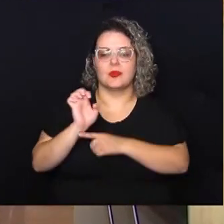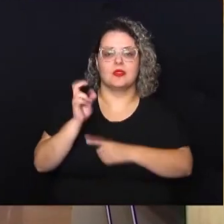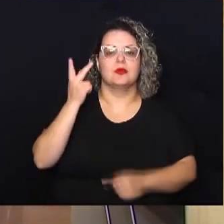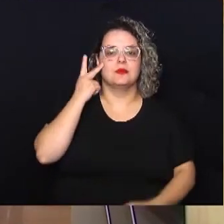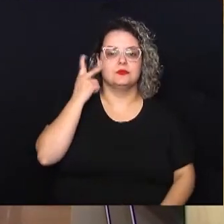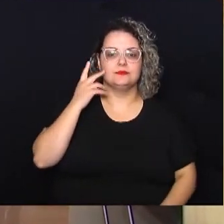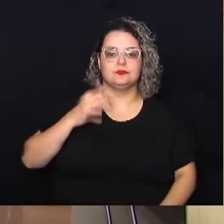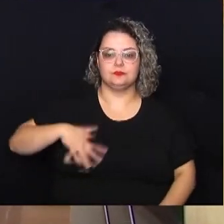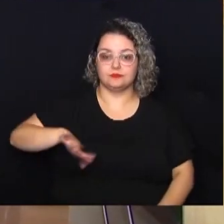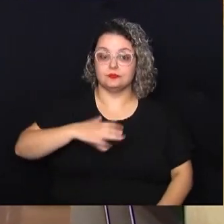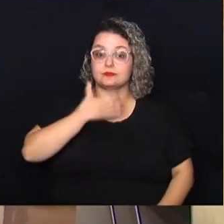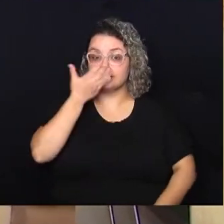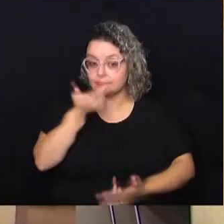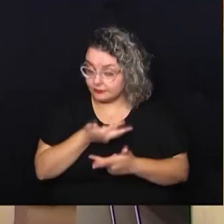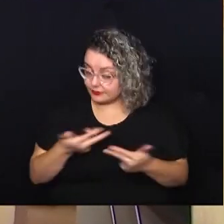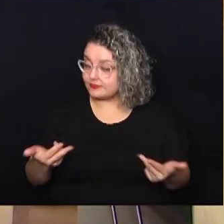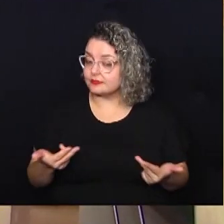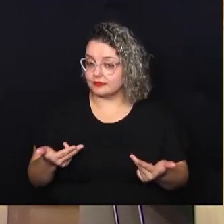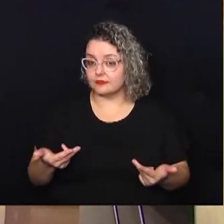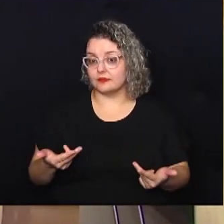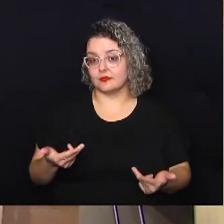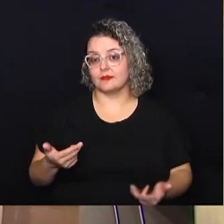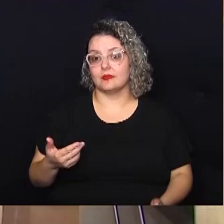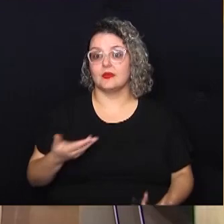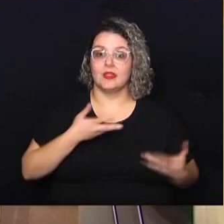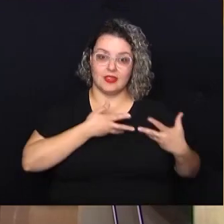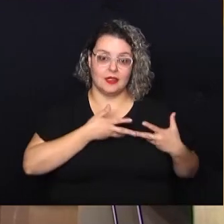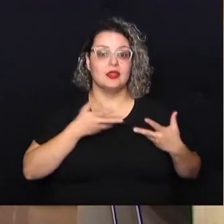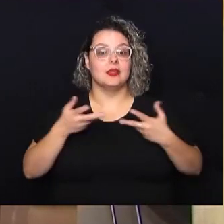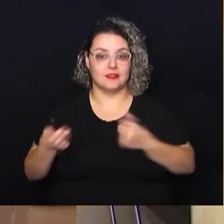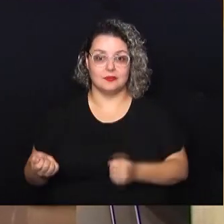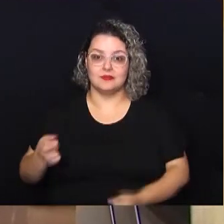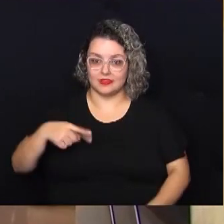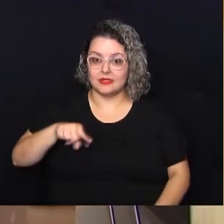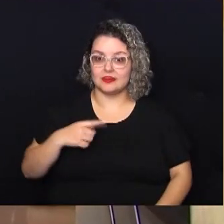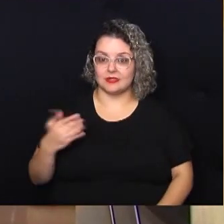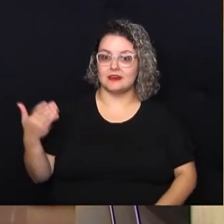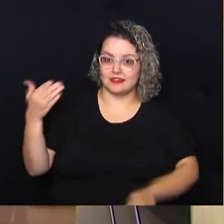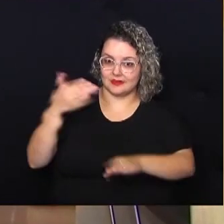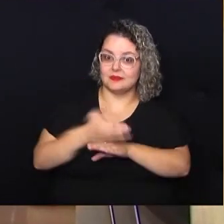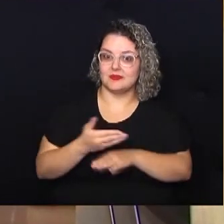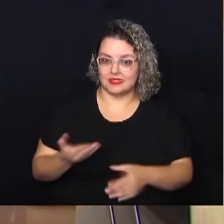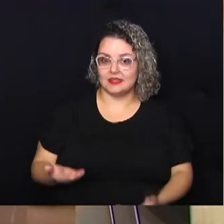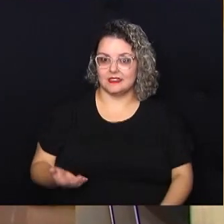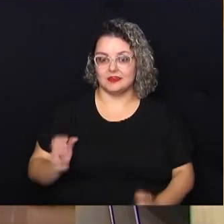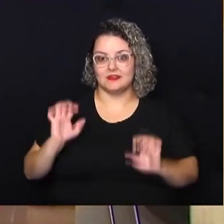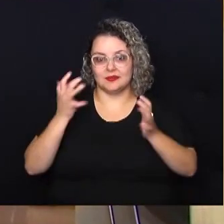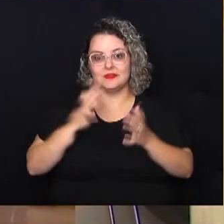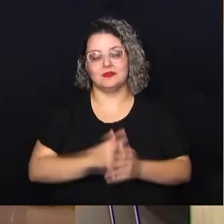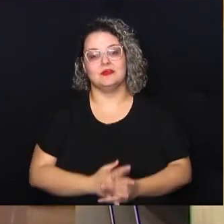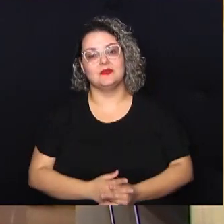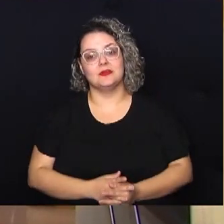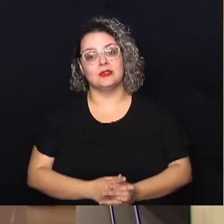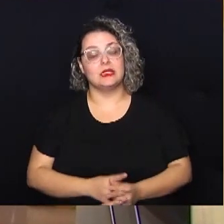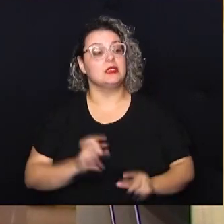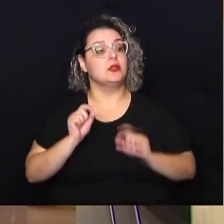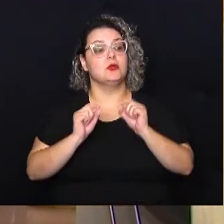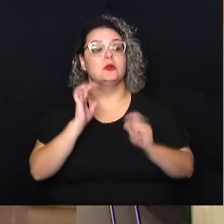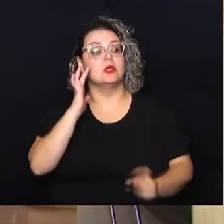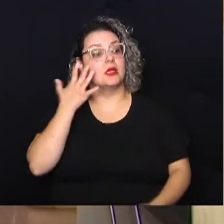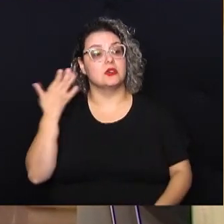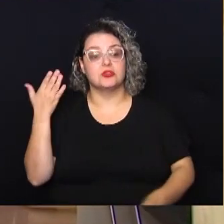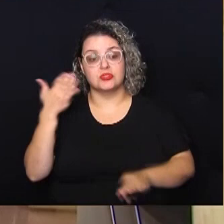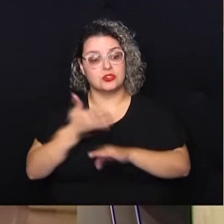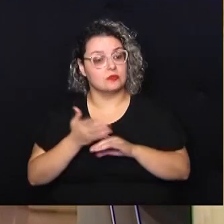Frutas, né, e a gente foi convidada, né, por eles para participar. do evento. O que você acha de participar